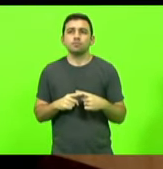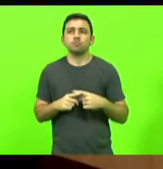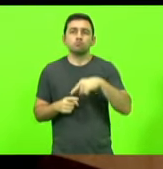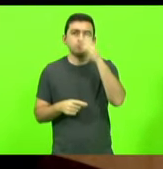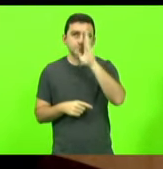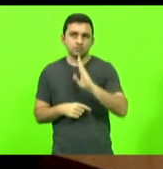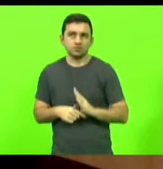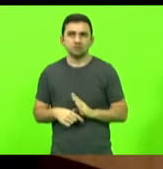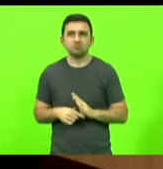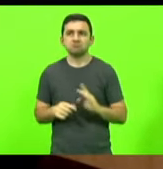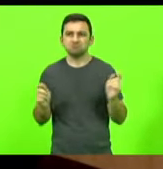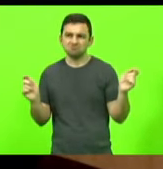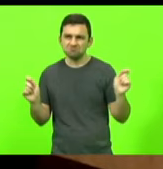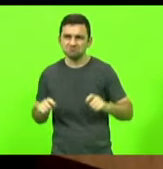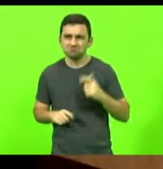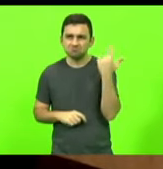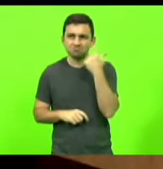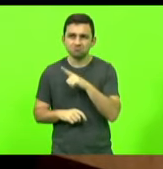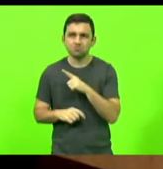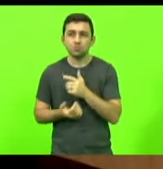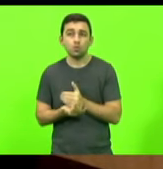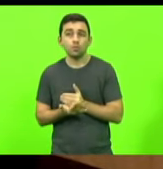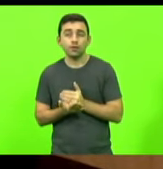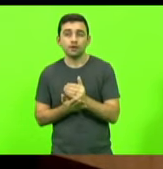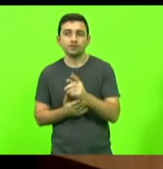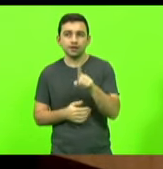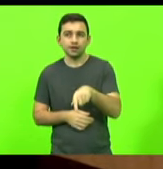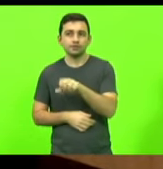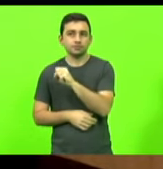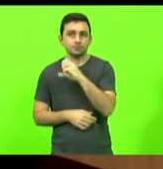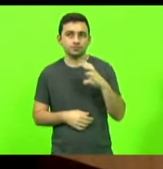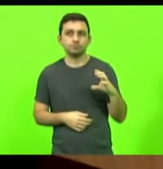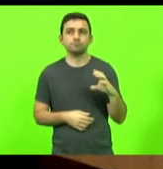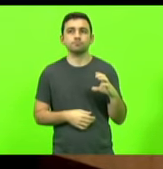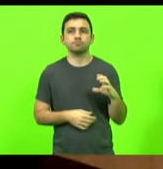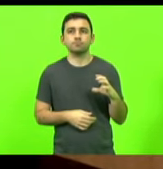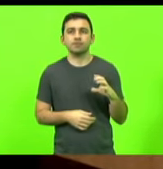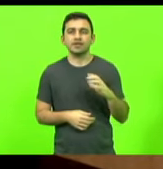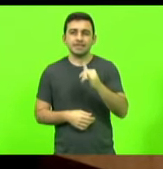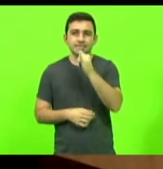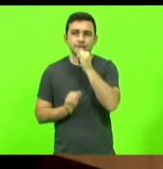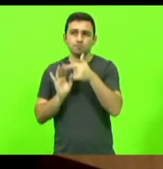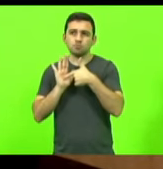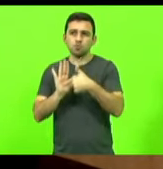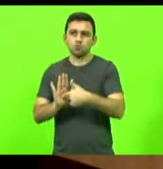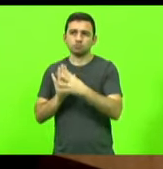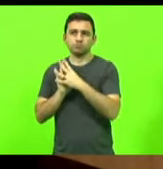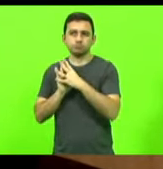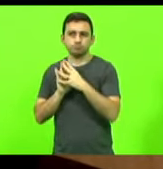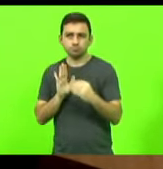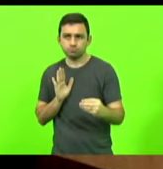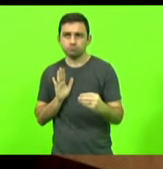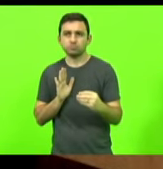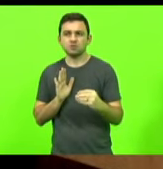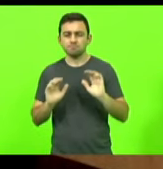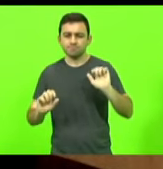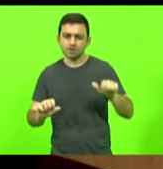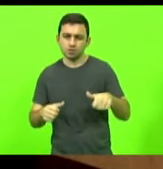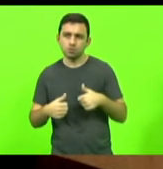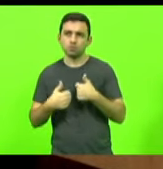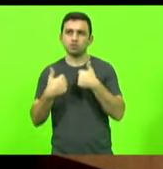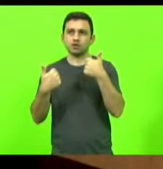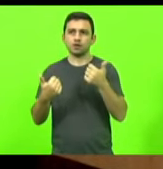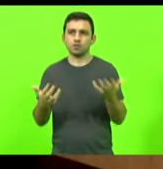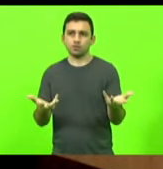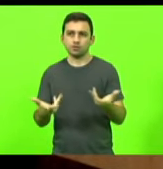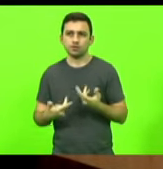que dá certo, ele começa em Santa Catarina, com exemplos como esse, de melhoria da qualidade